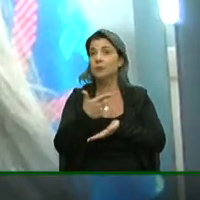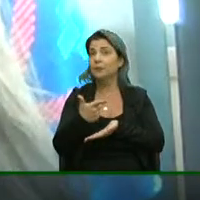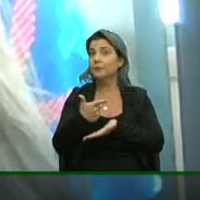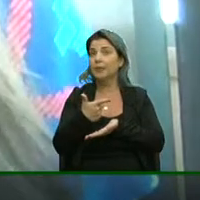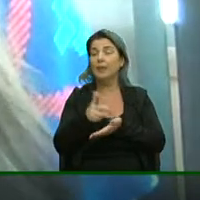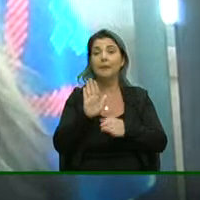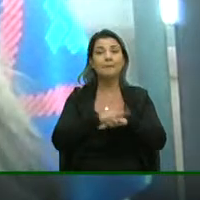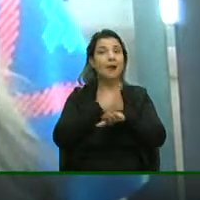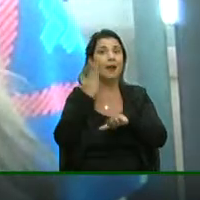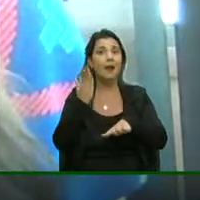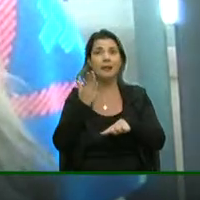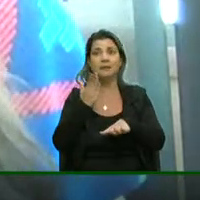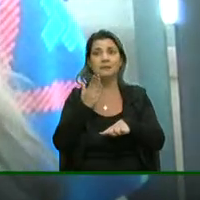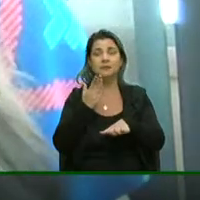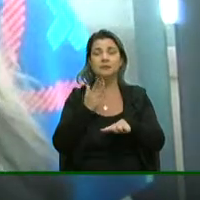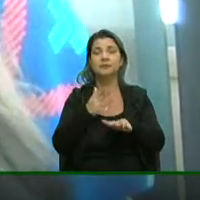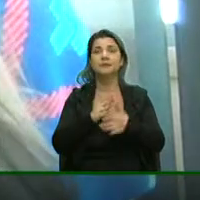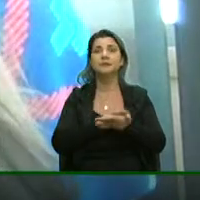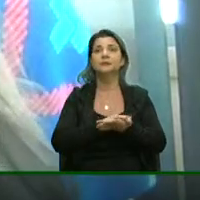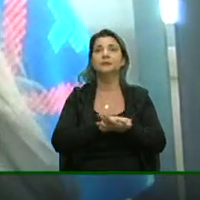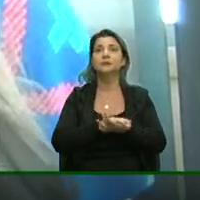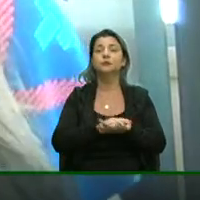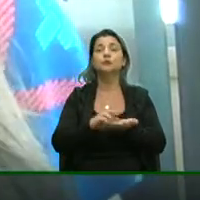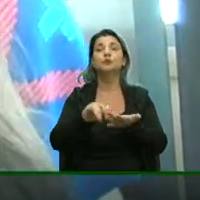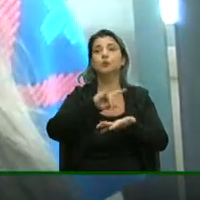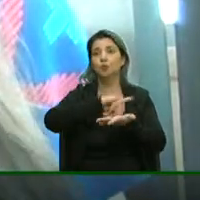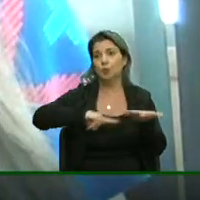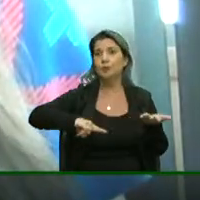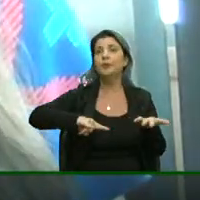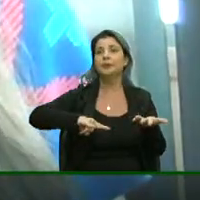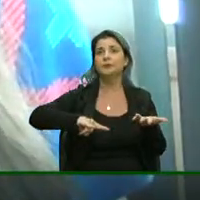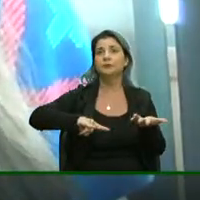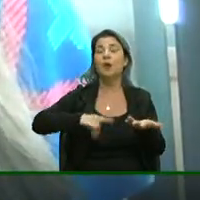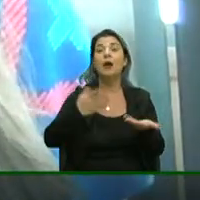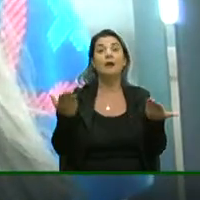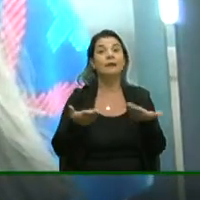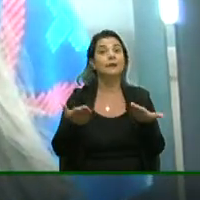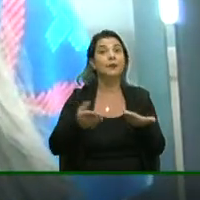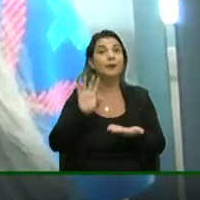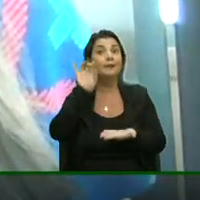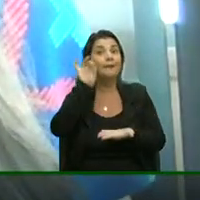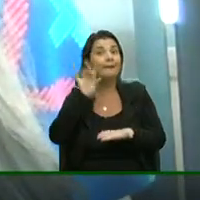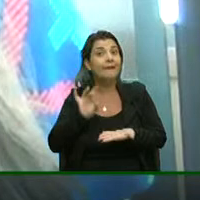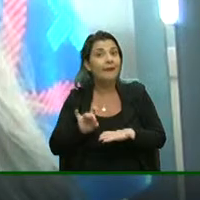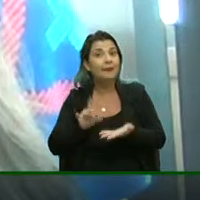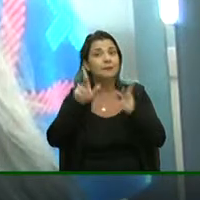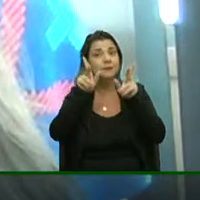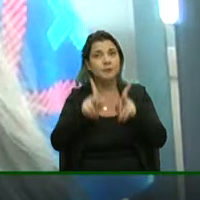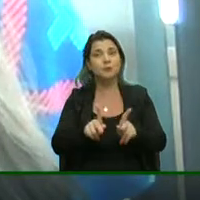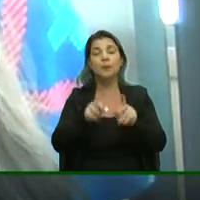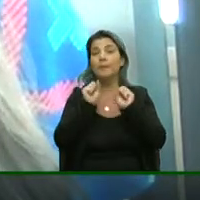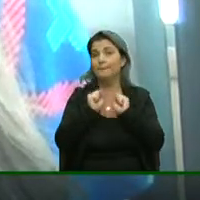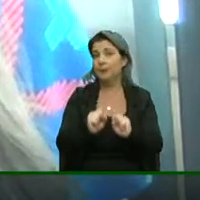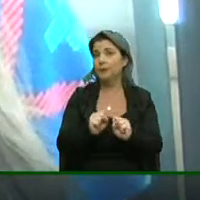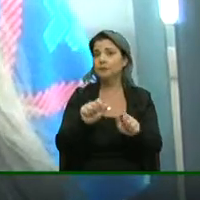nem a impressão, nem a expedição do documento, que cada um agora pode fazer isso